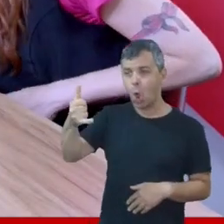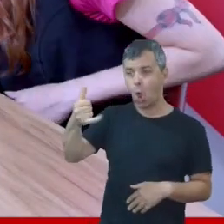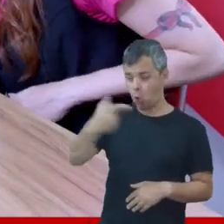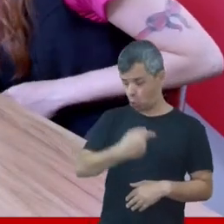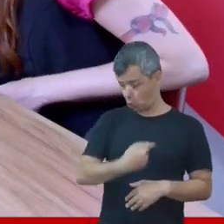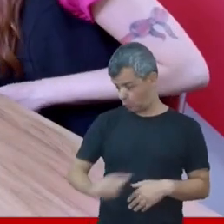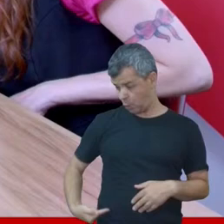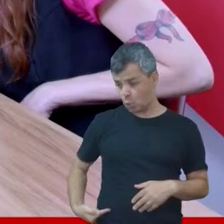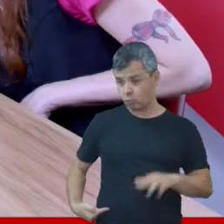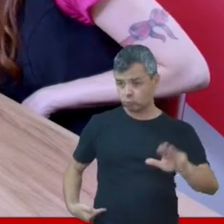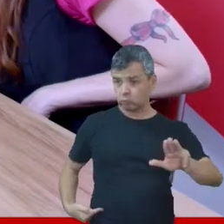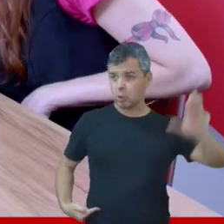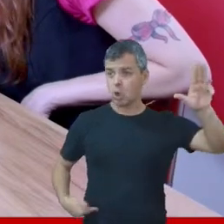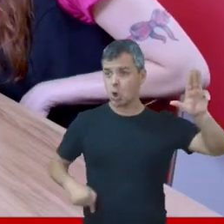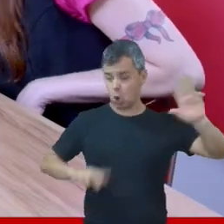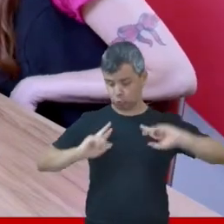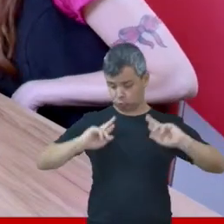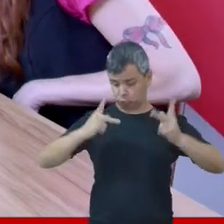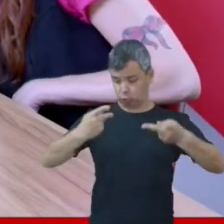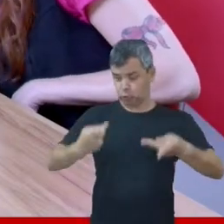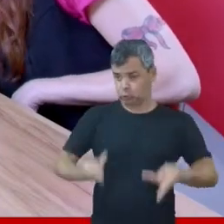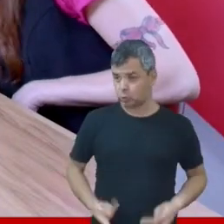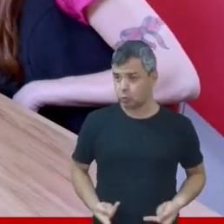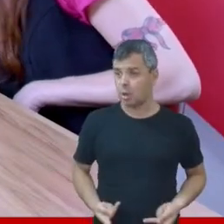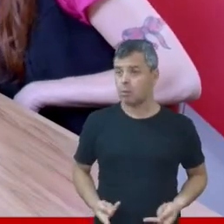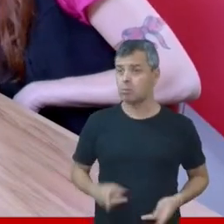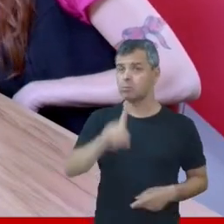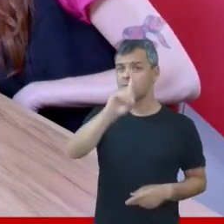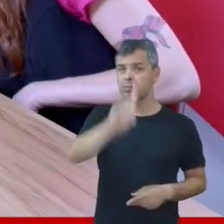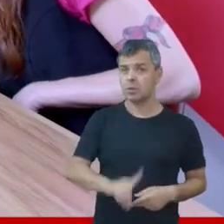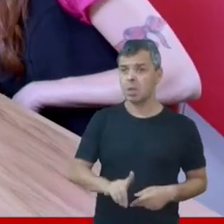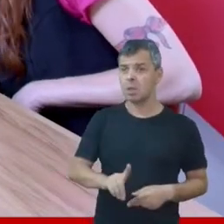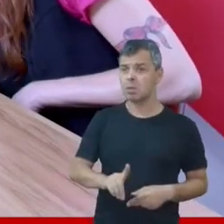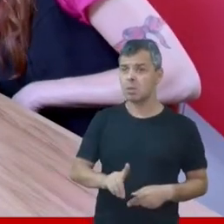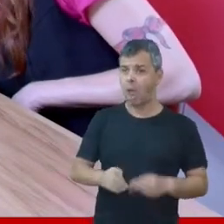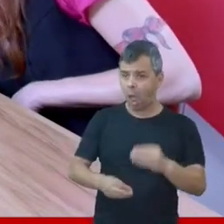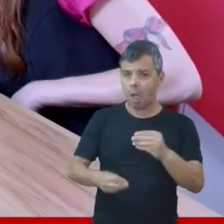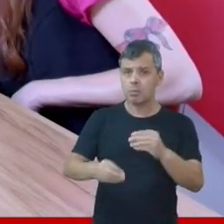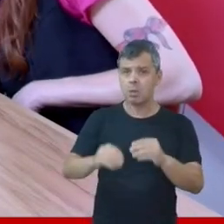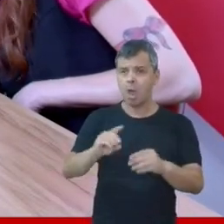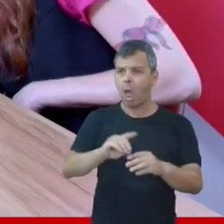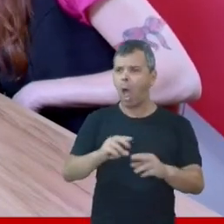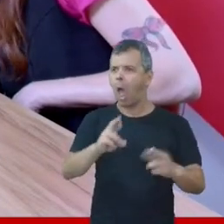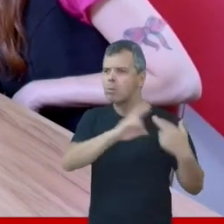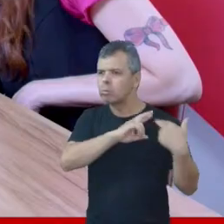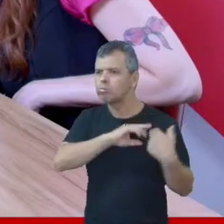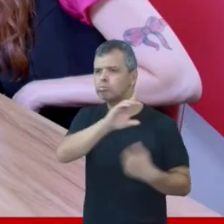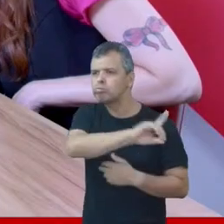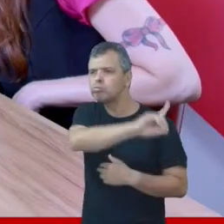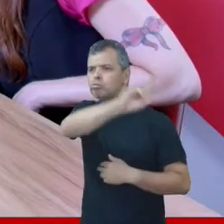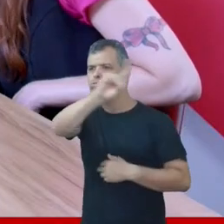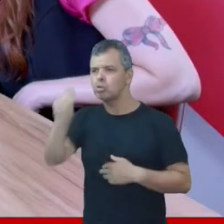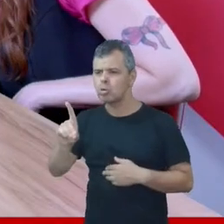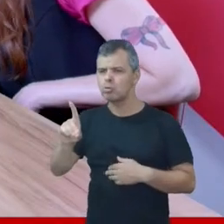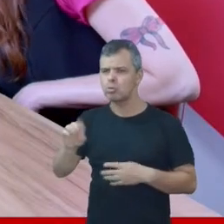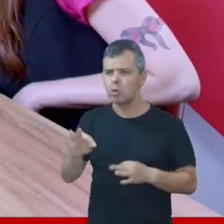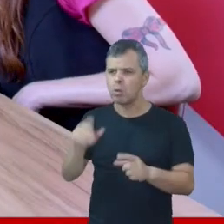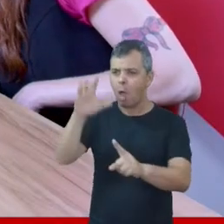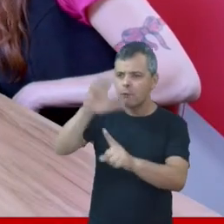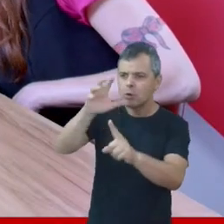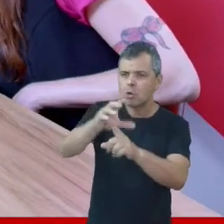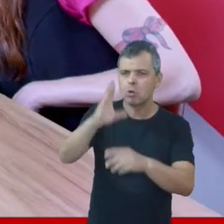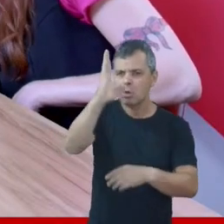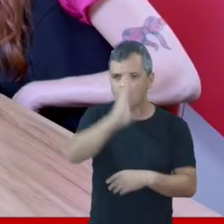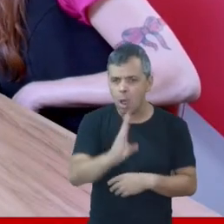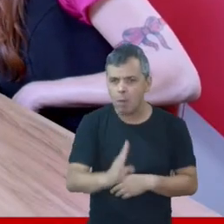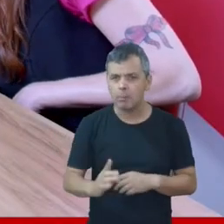voltou a botar os direitos humanos, né? Na agenda, na ordem do dia, cara. E isso impacta em todas as esferas do Brasil.